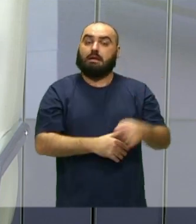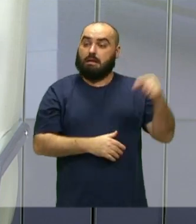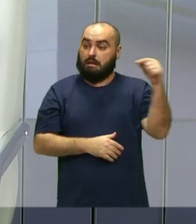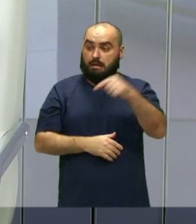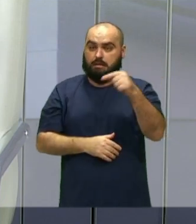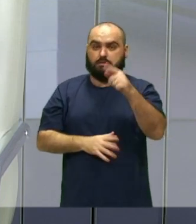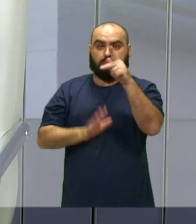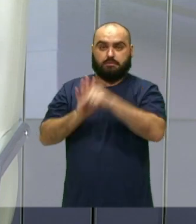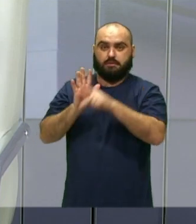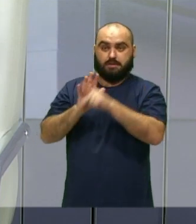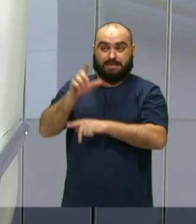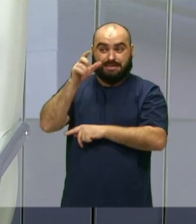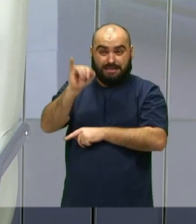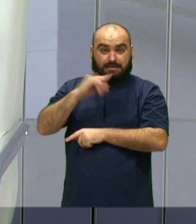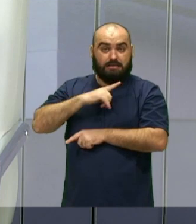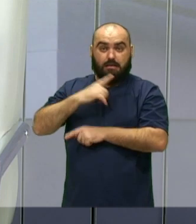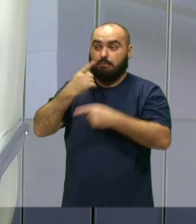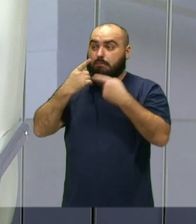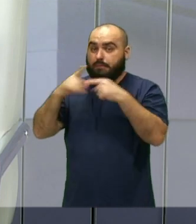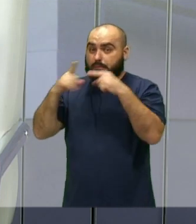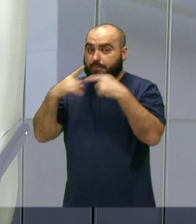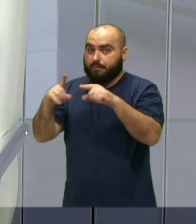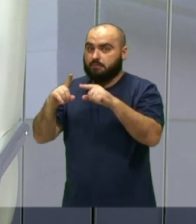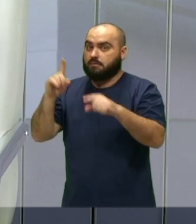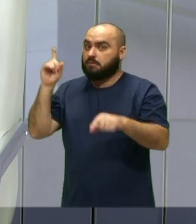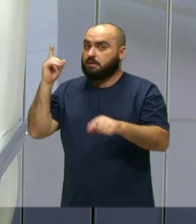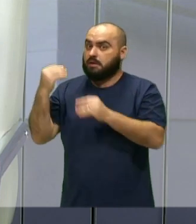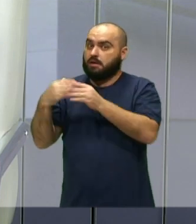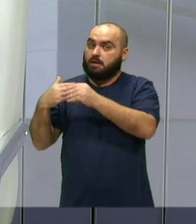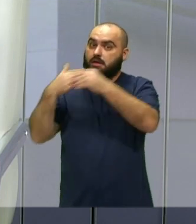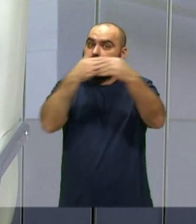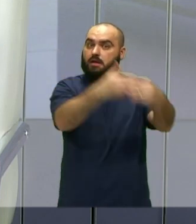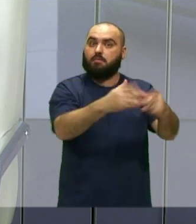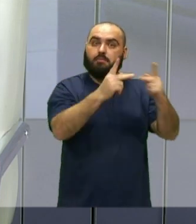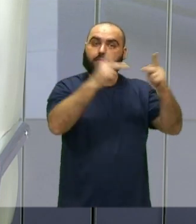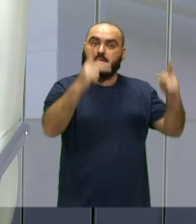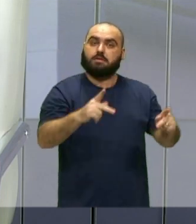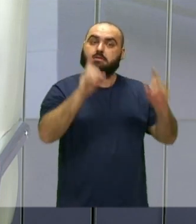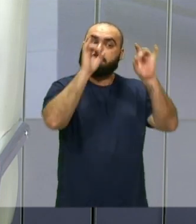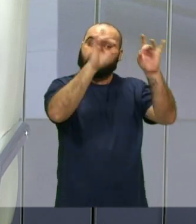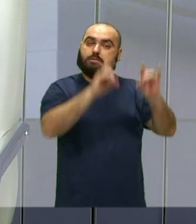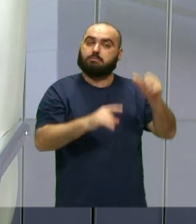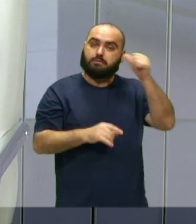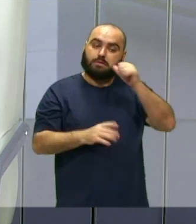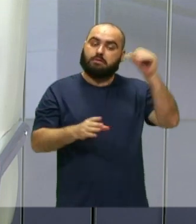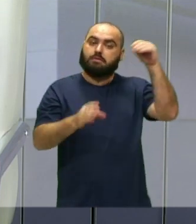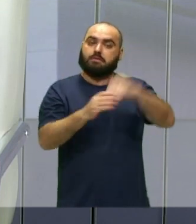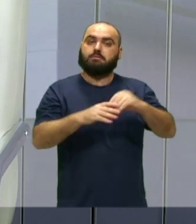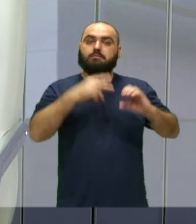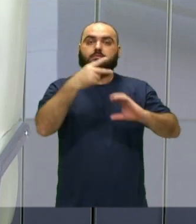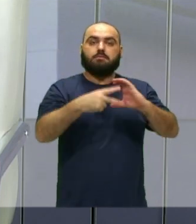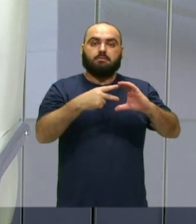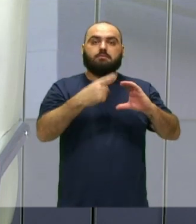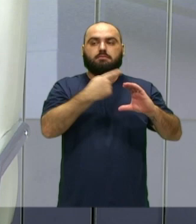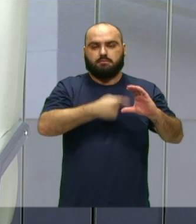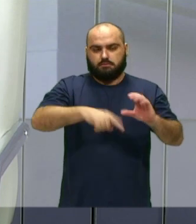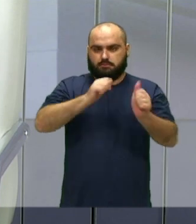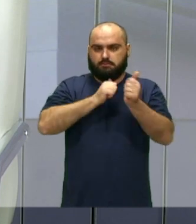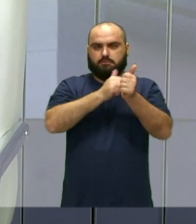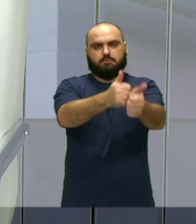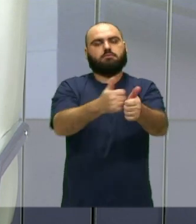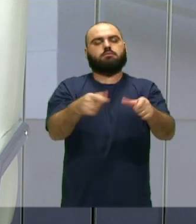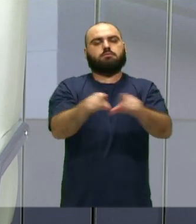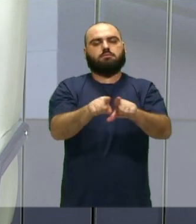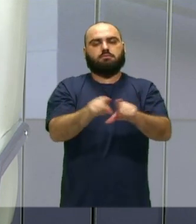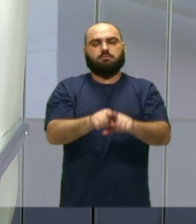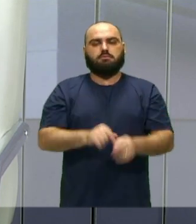quando houverem esse relato, seja encaminhado também pela Procuradoria Especial da Mulher na Câmara de Vereadores, para que a gente possa fazer o acompanhamento,